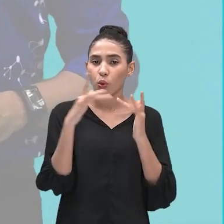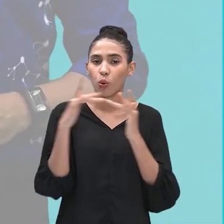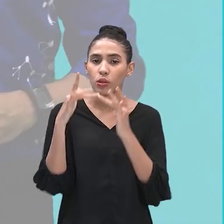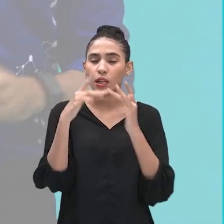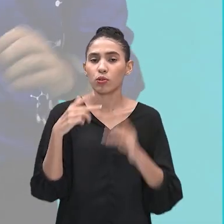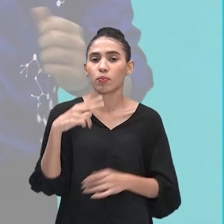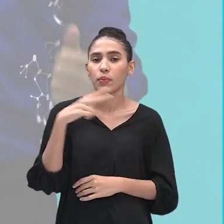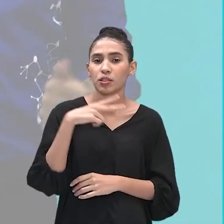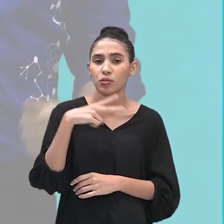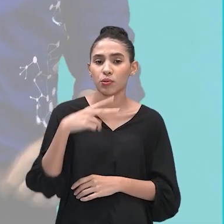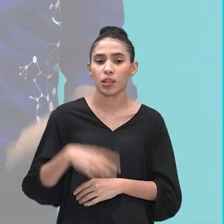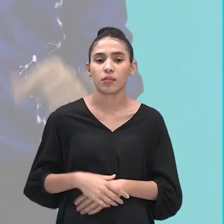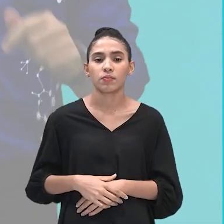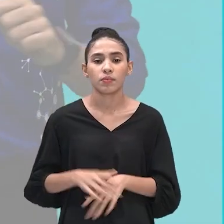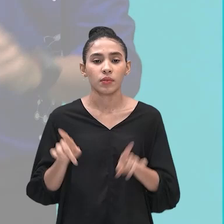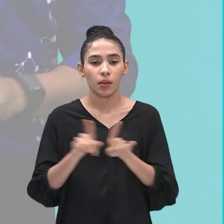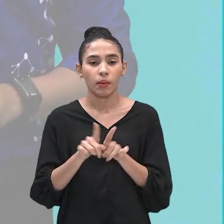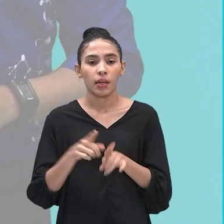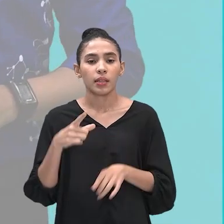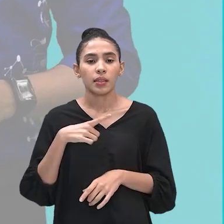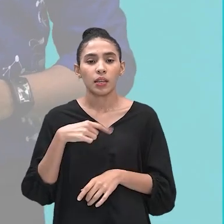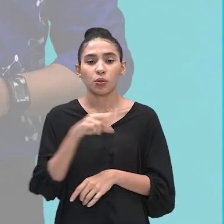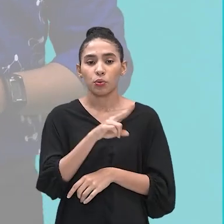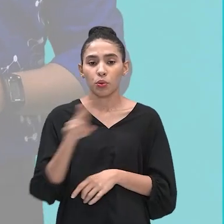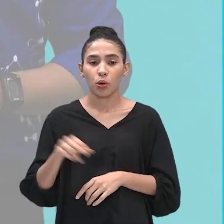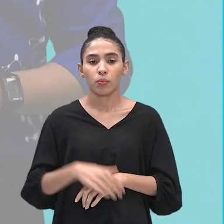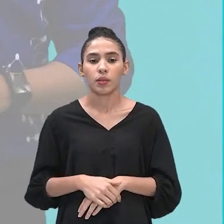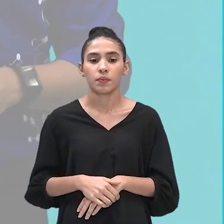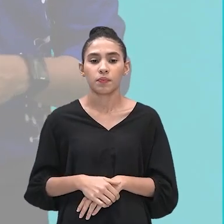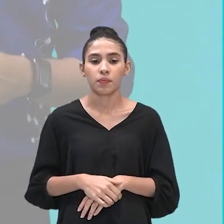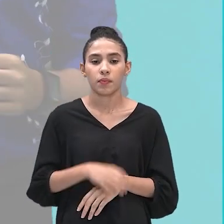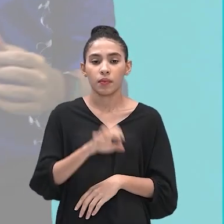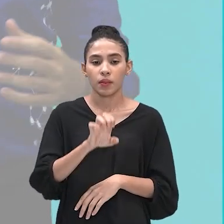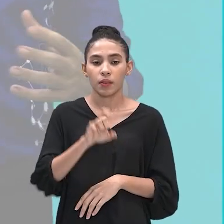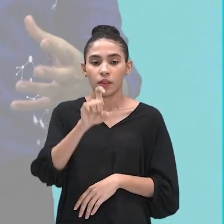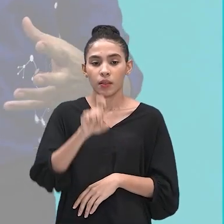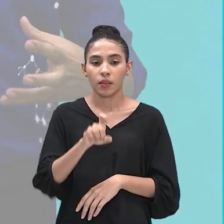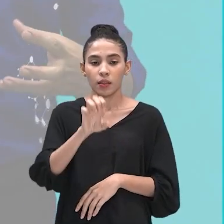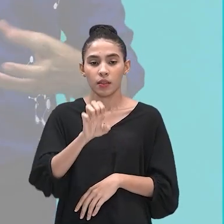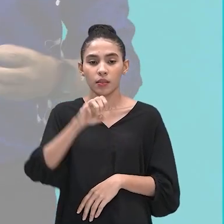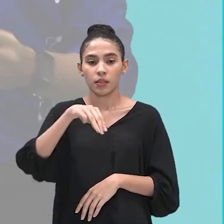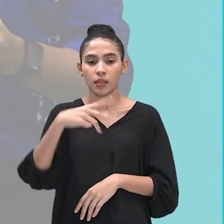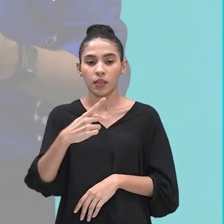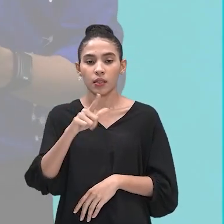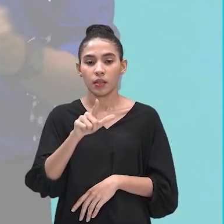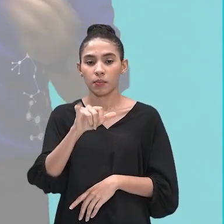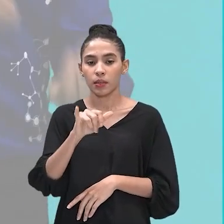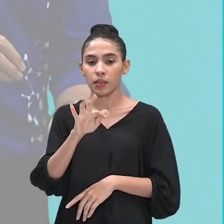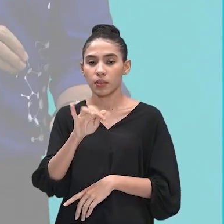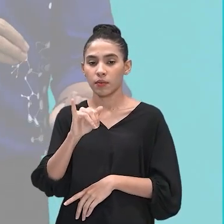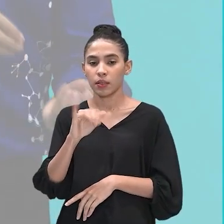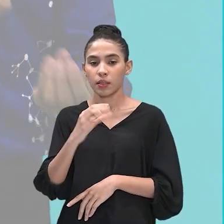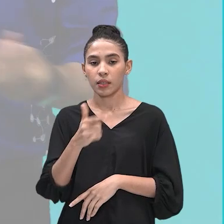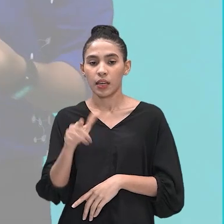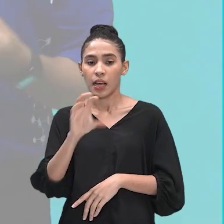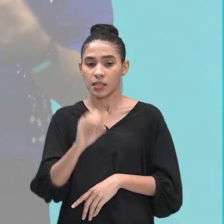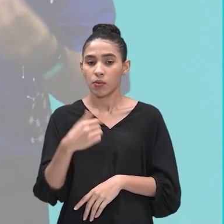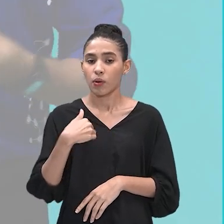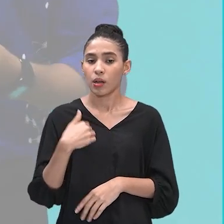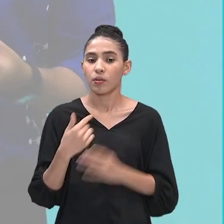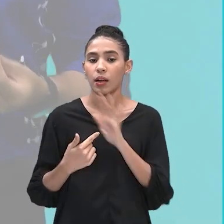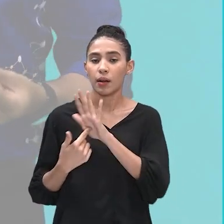alguns contextos, de argumento por exemplificação, certo? Então, eu vou trazer exemplos